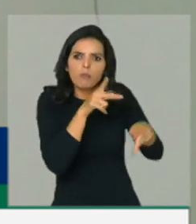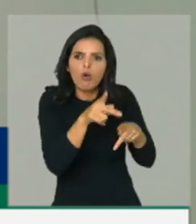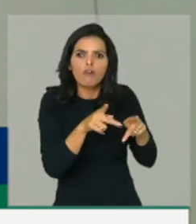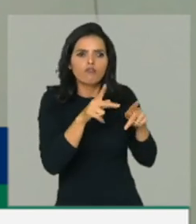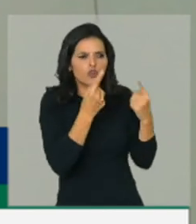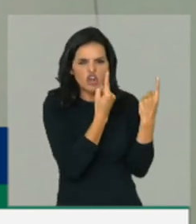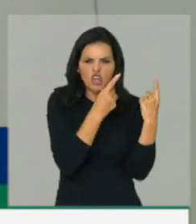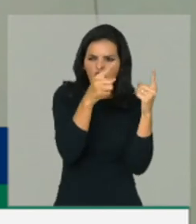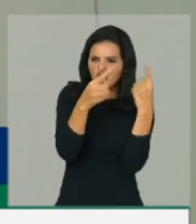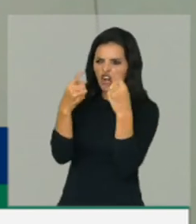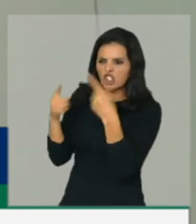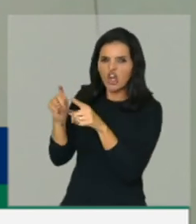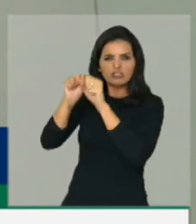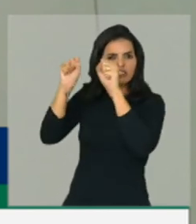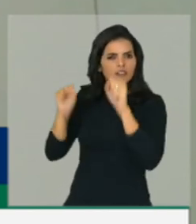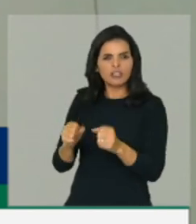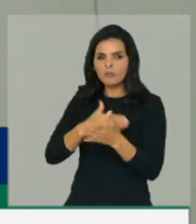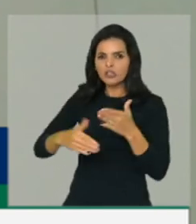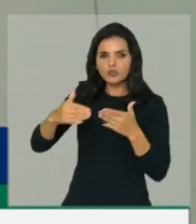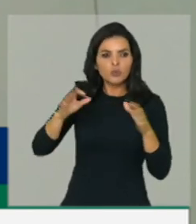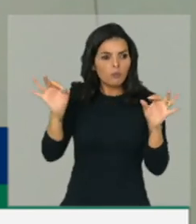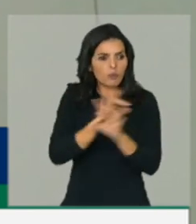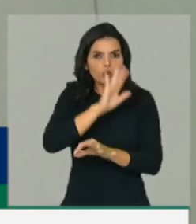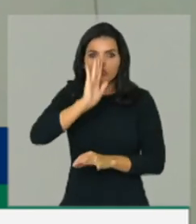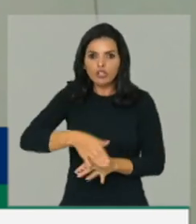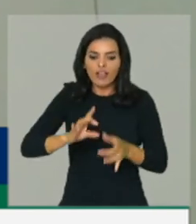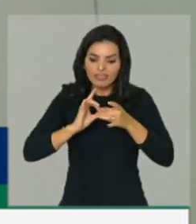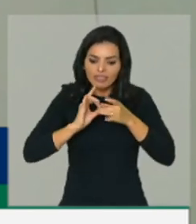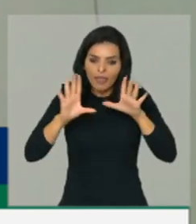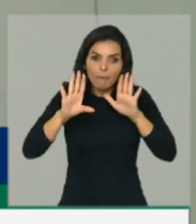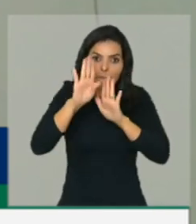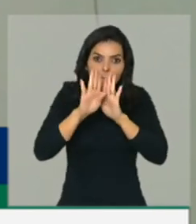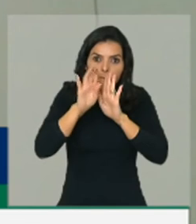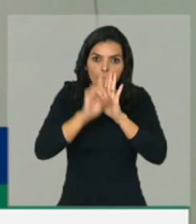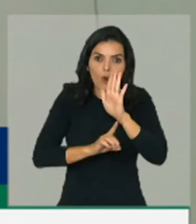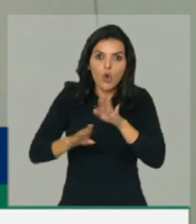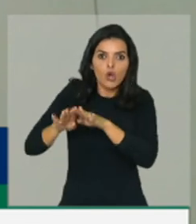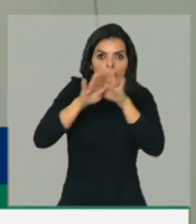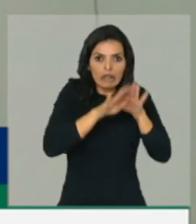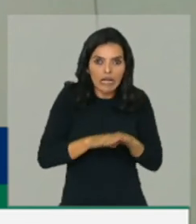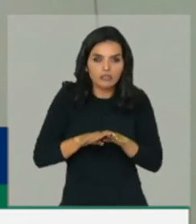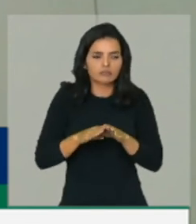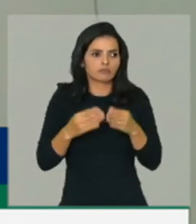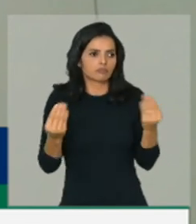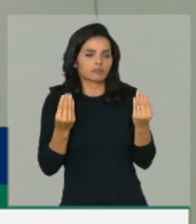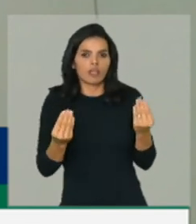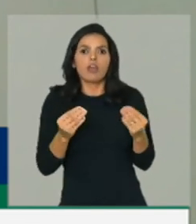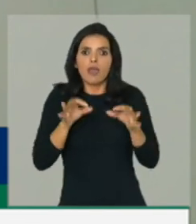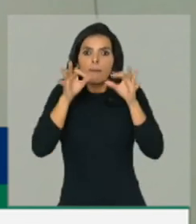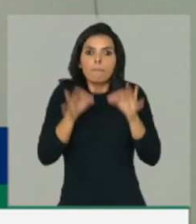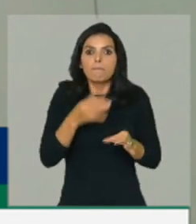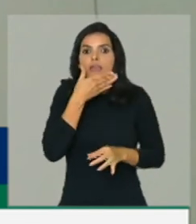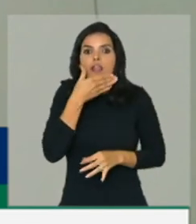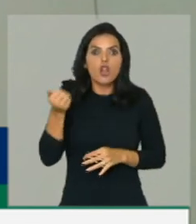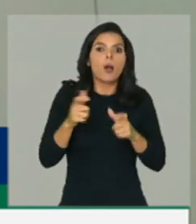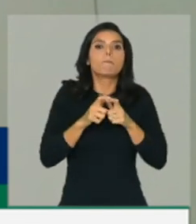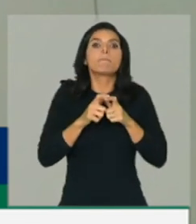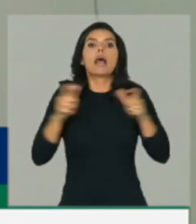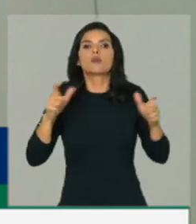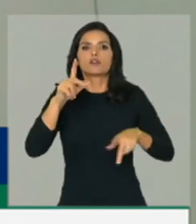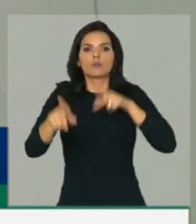contra todo um sistema consolidado, democrático, e eu não tenho dúvida que é o sistema que a maioria